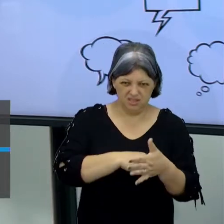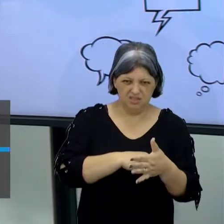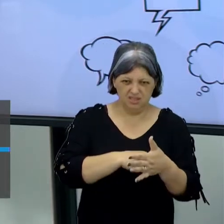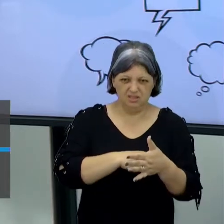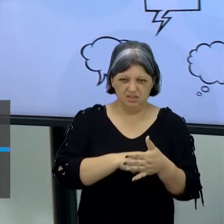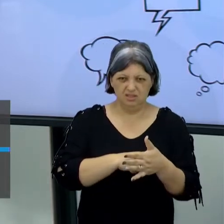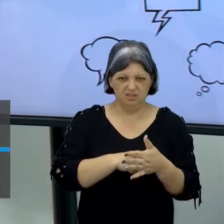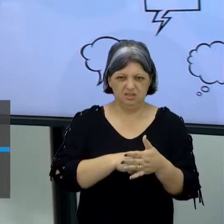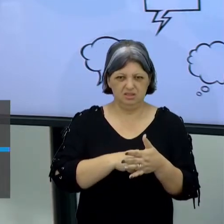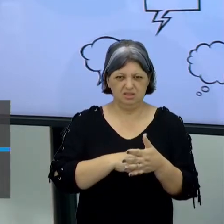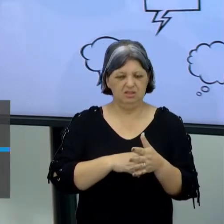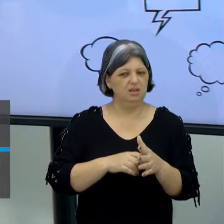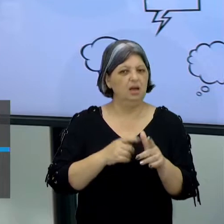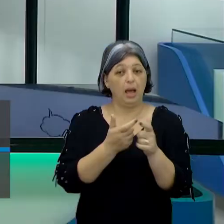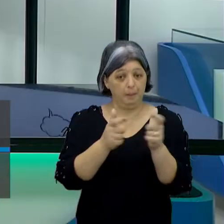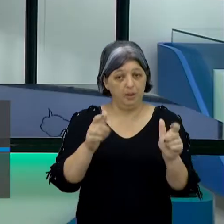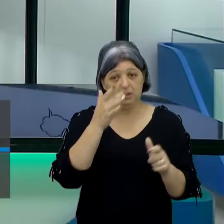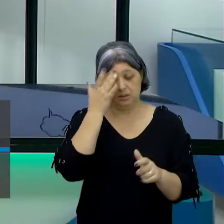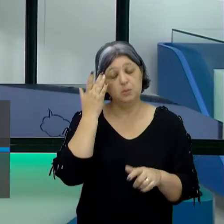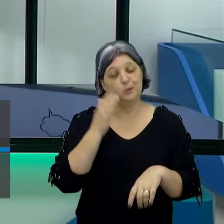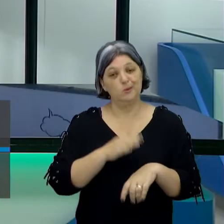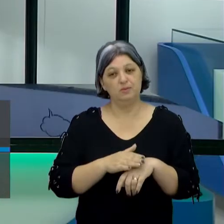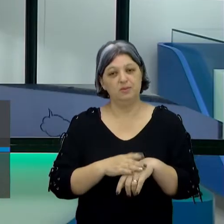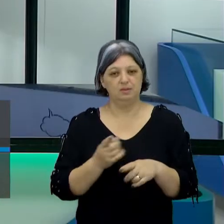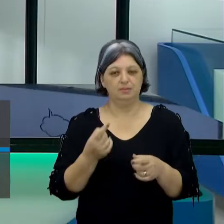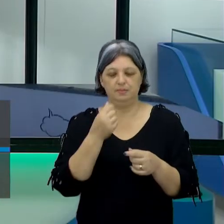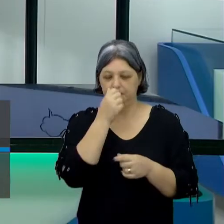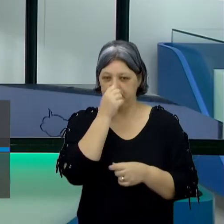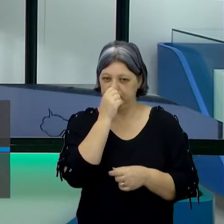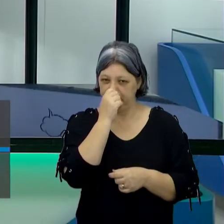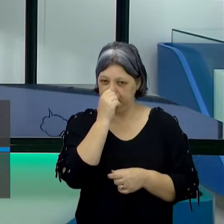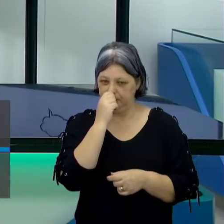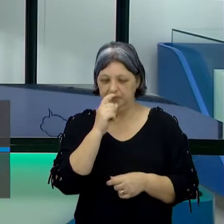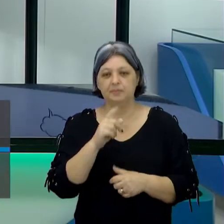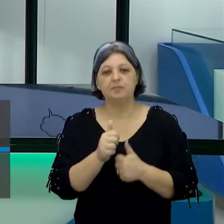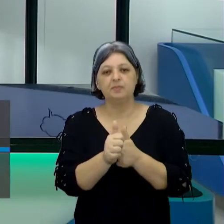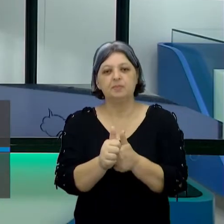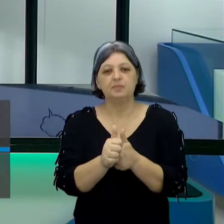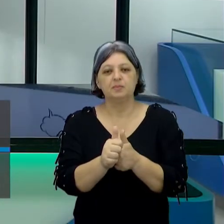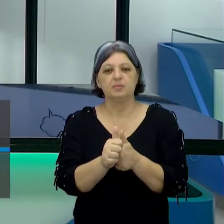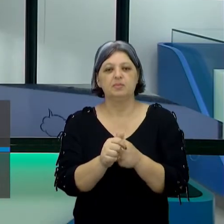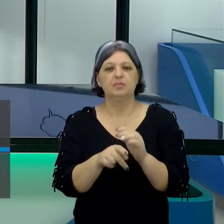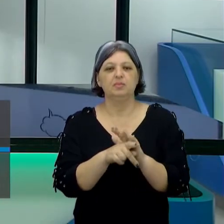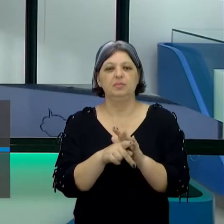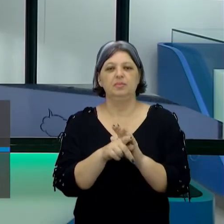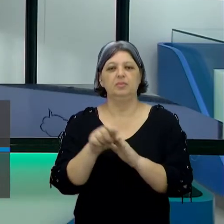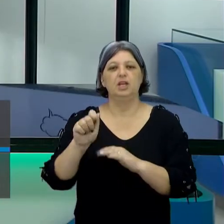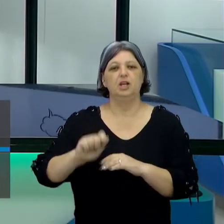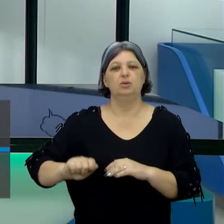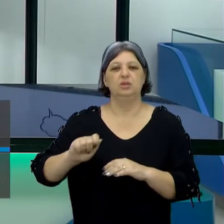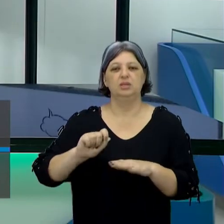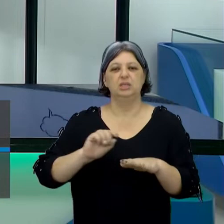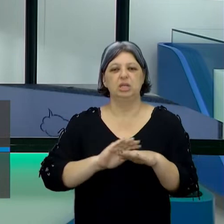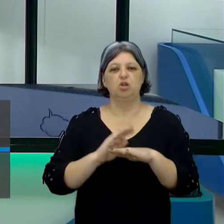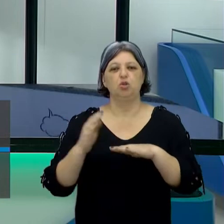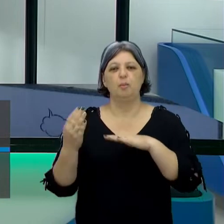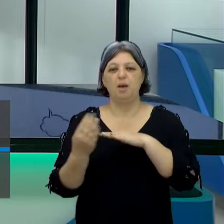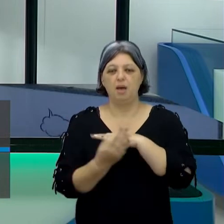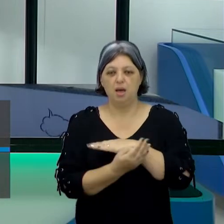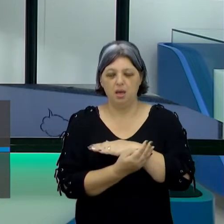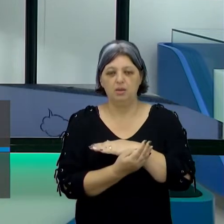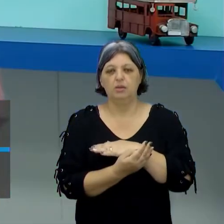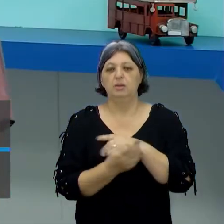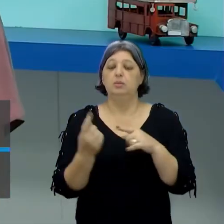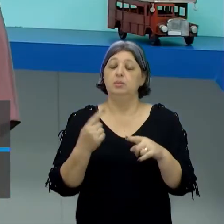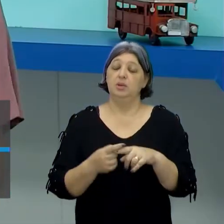bloqueia, a gente não segue, todo mundo faz isso. Sabe o que eu acabo fazendo? No dia a dia, não. Eu sigo muito aquelas associações do bairro, sabe aqueles? Local. Verdade.